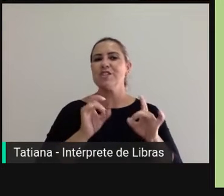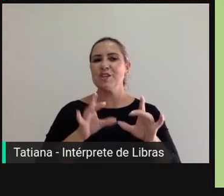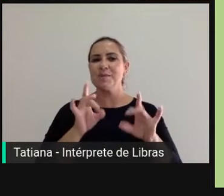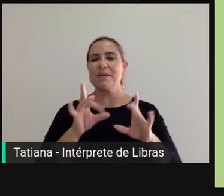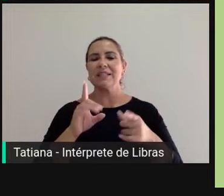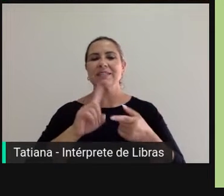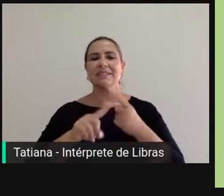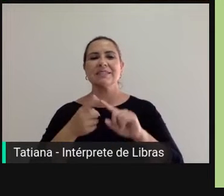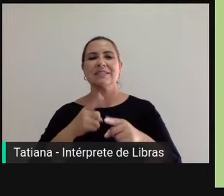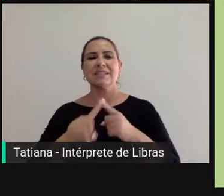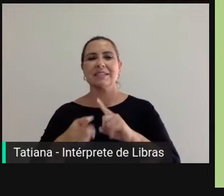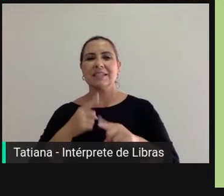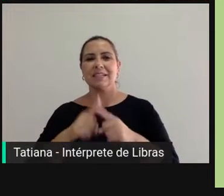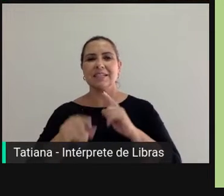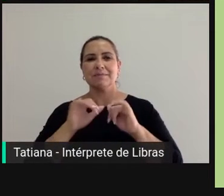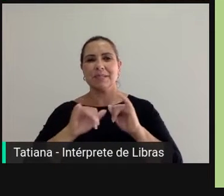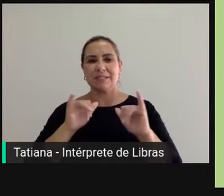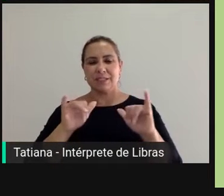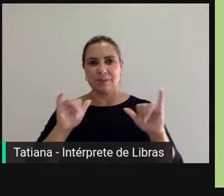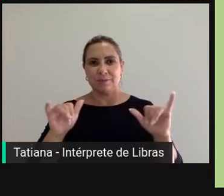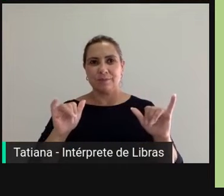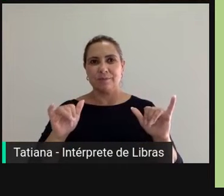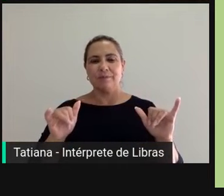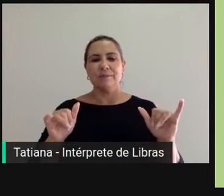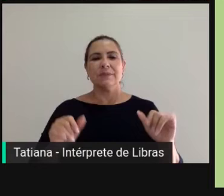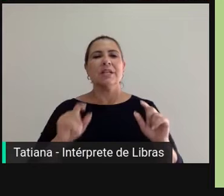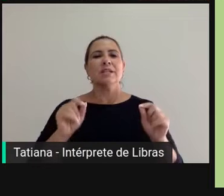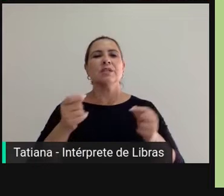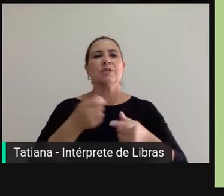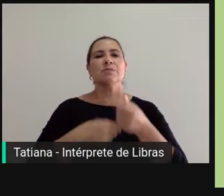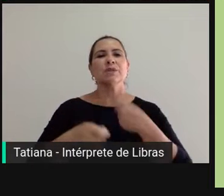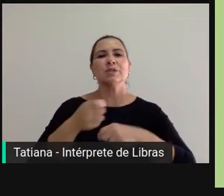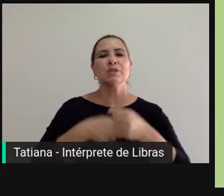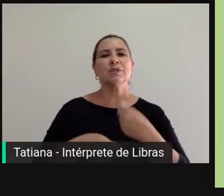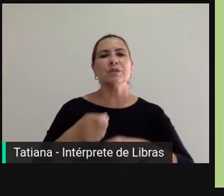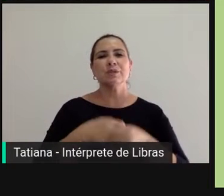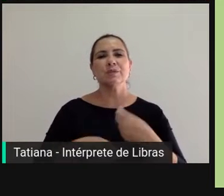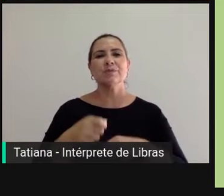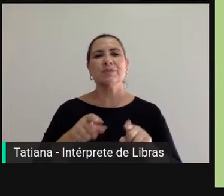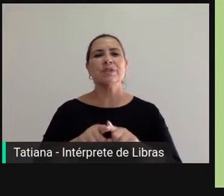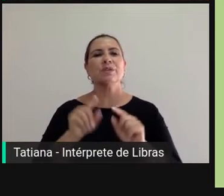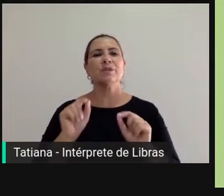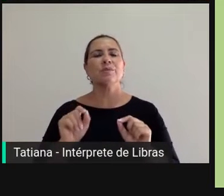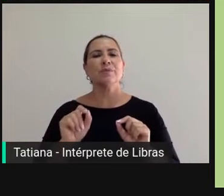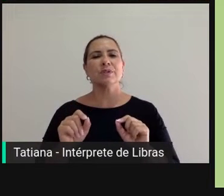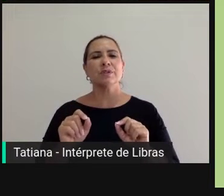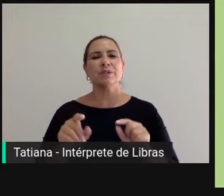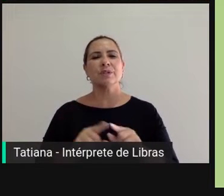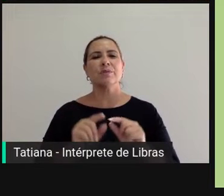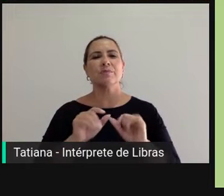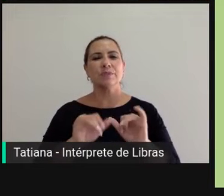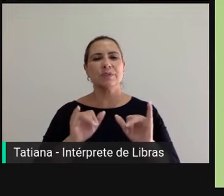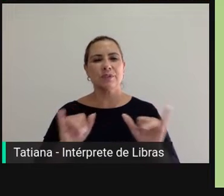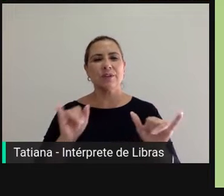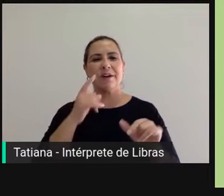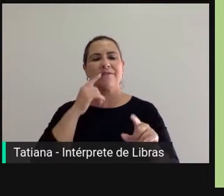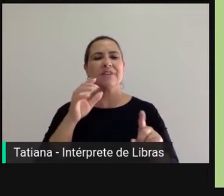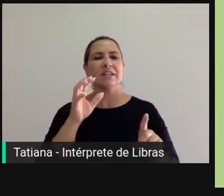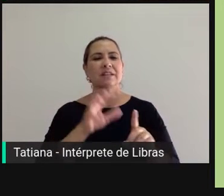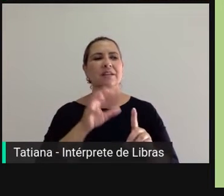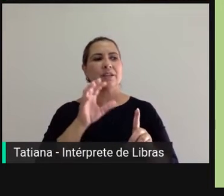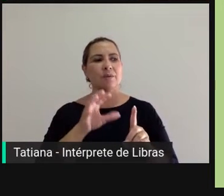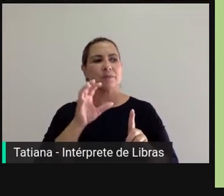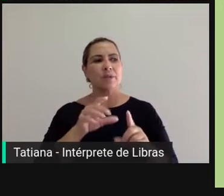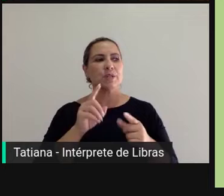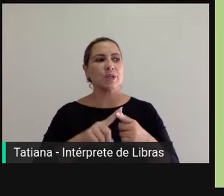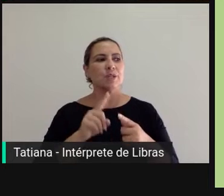meu para a minha publicidade. E o capitalismo de vigilância, né? Porque se a gente vê que a publicidade é tão invasiva, o